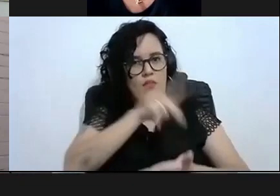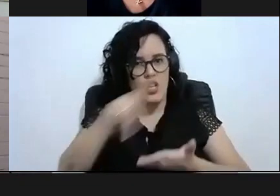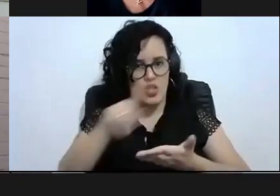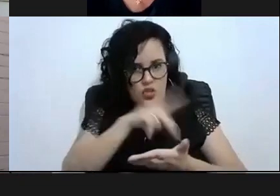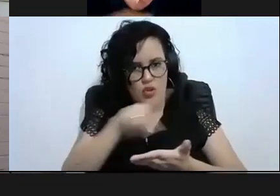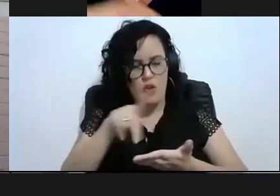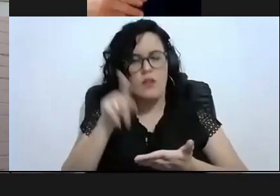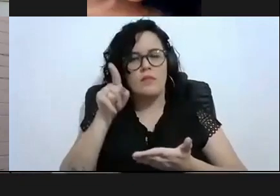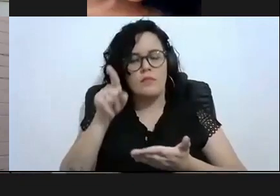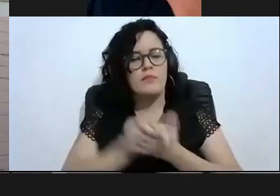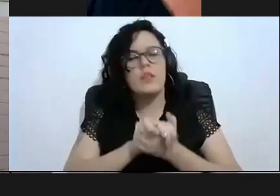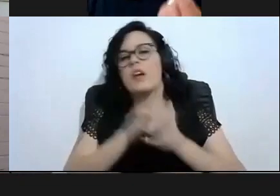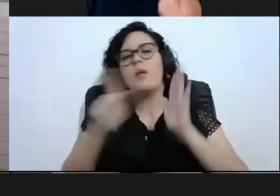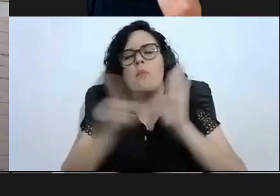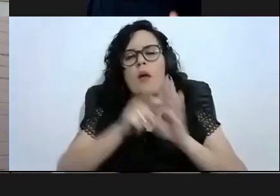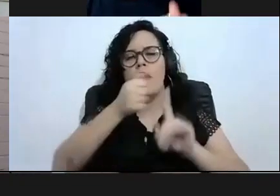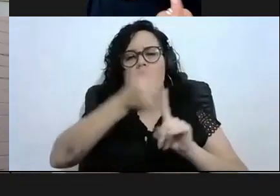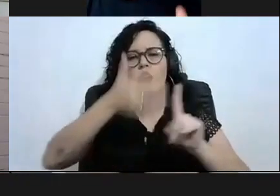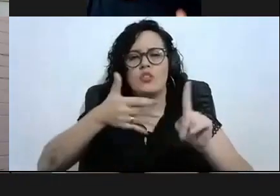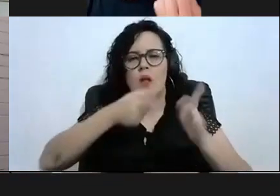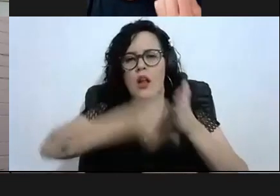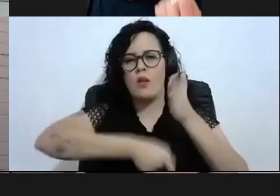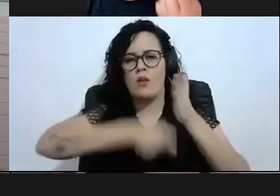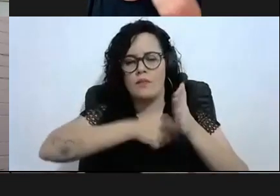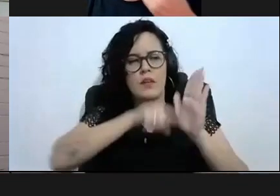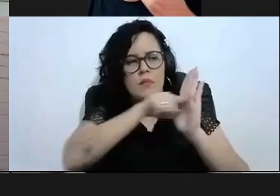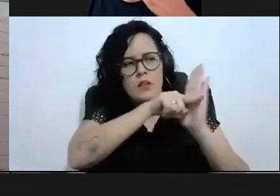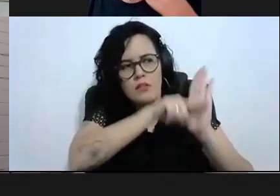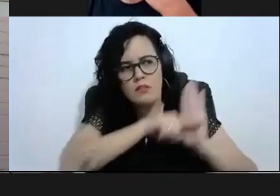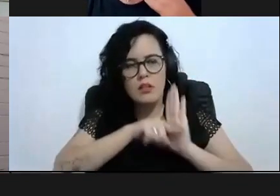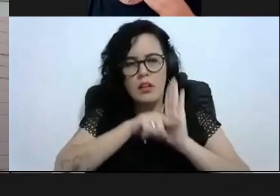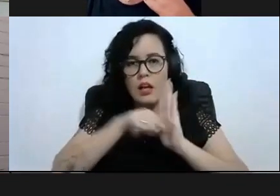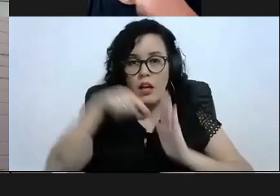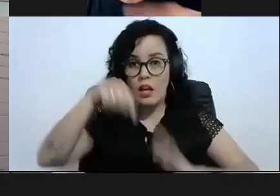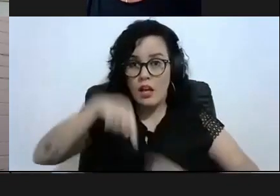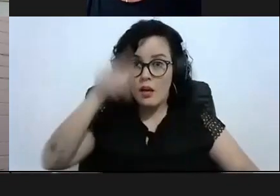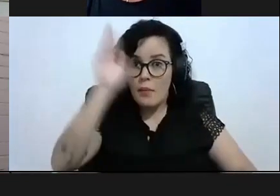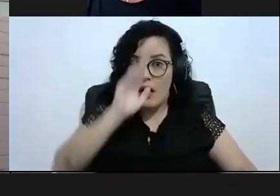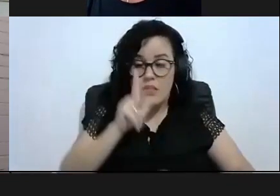direitos LGBT, diz que o Brasil está sendo campeão de morte,